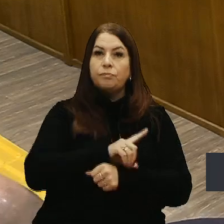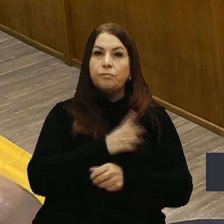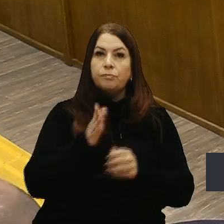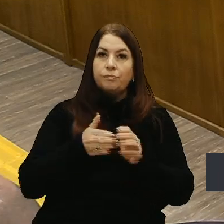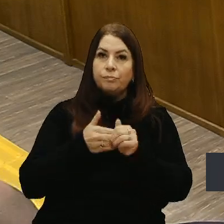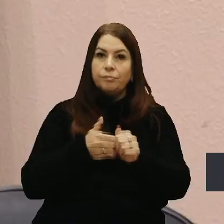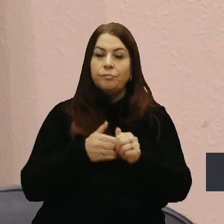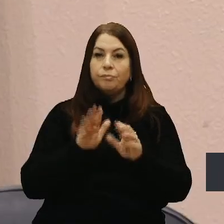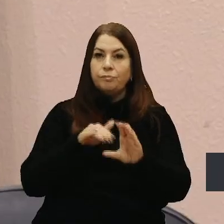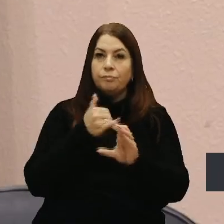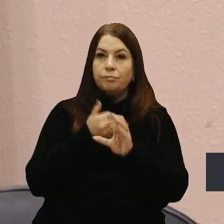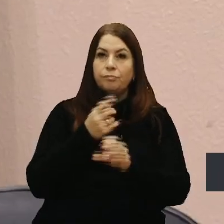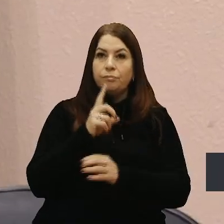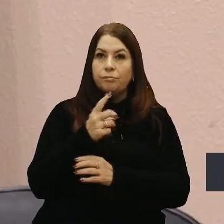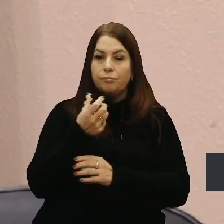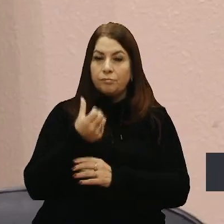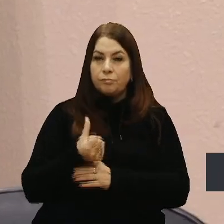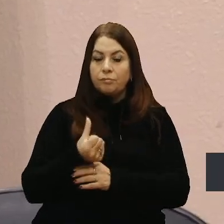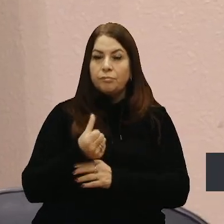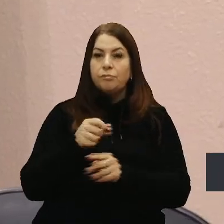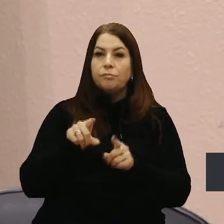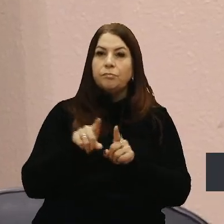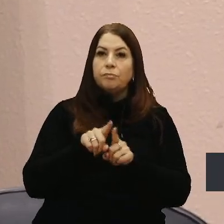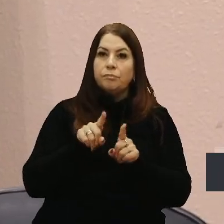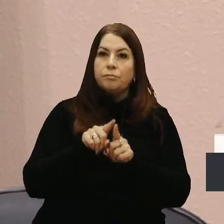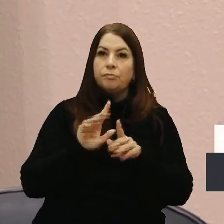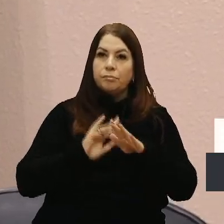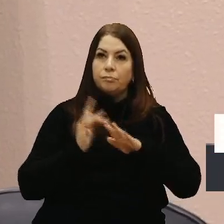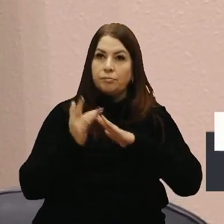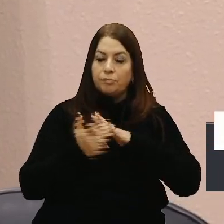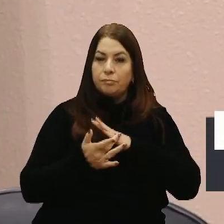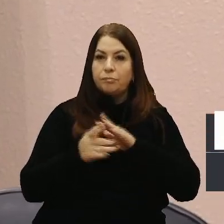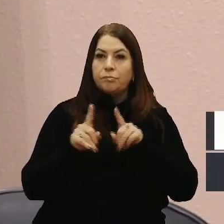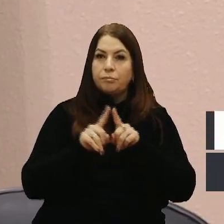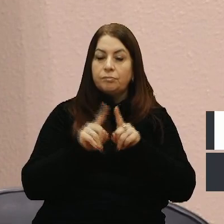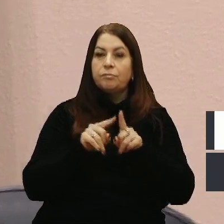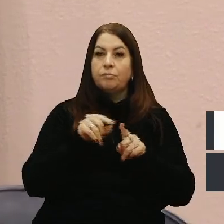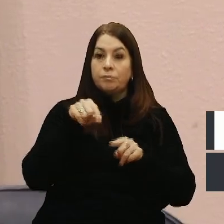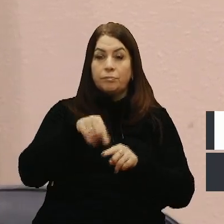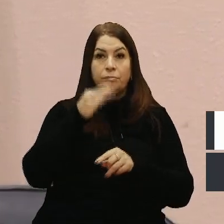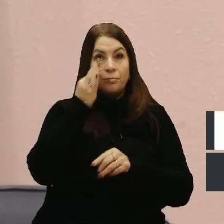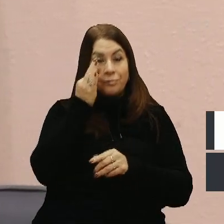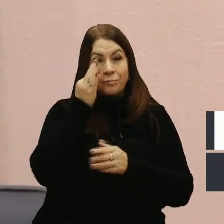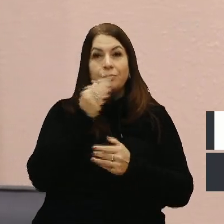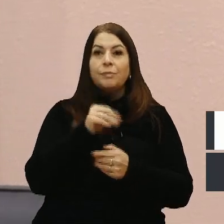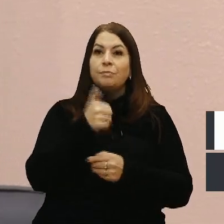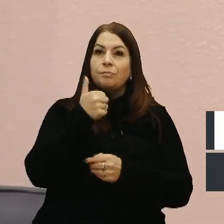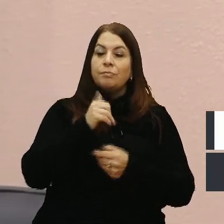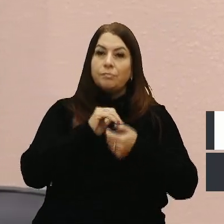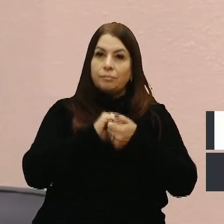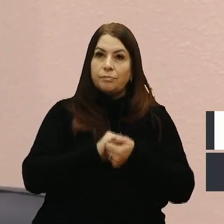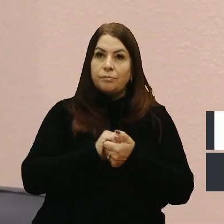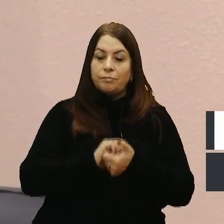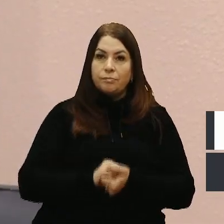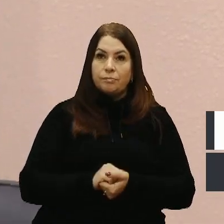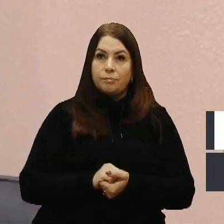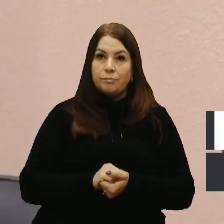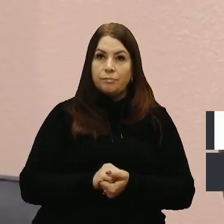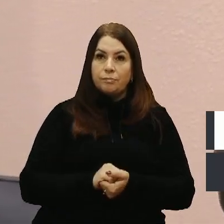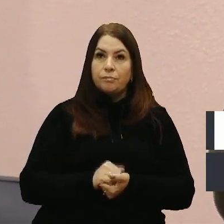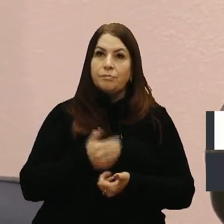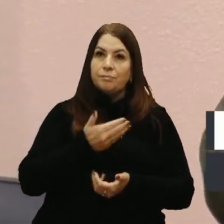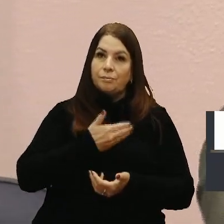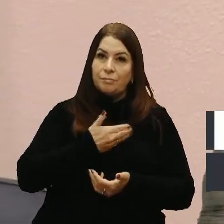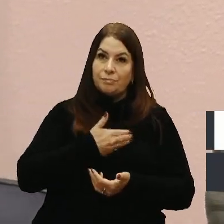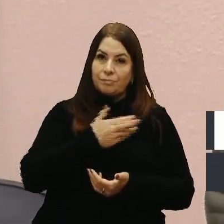acompanham pelo canal 16 da Claronet e pelas redes sociais e também presencialmente. Primeiramente, saudar um grande amigo